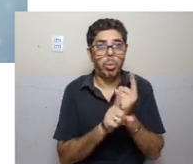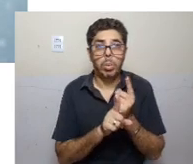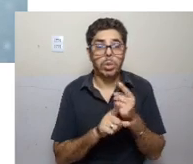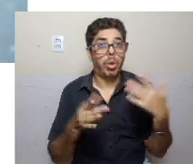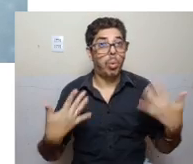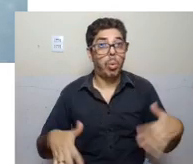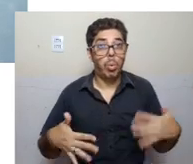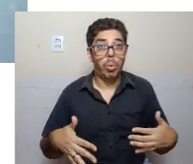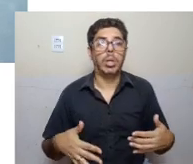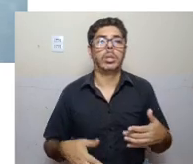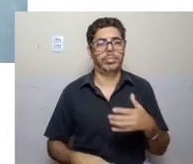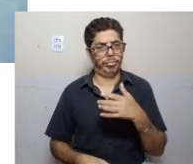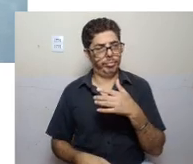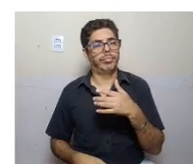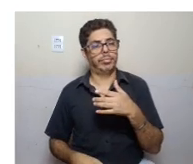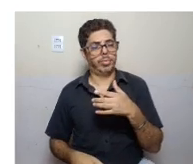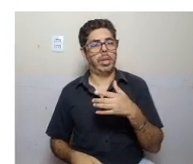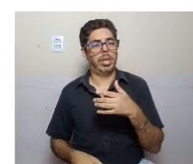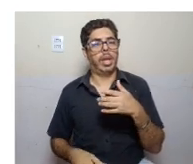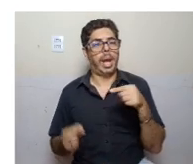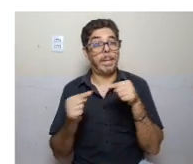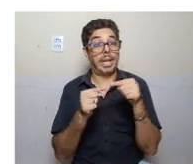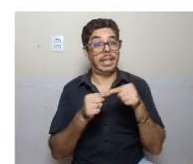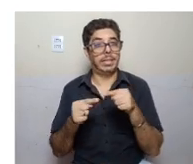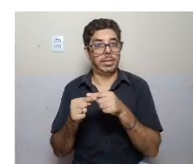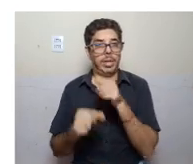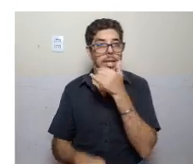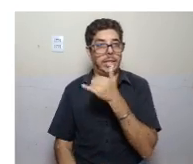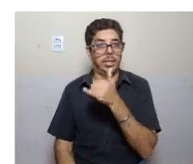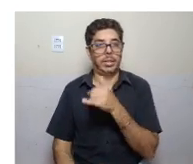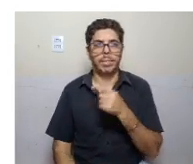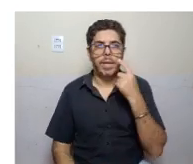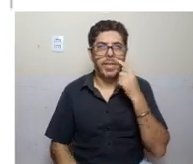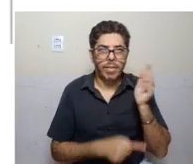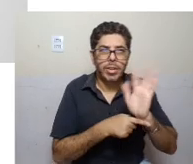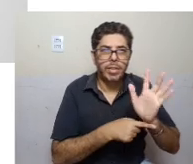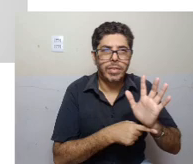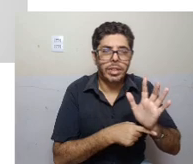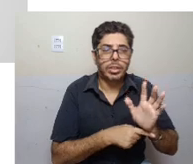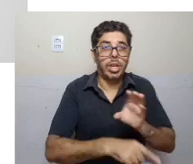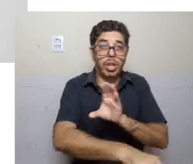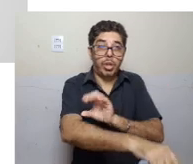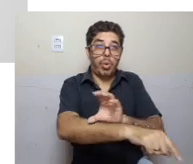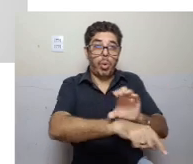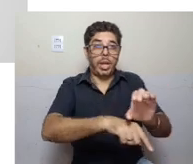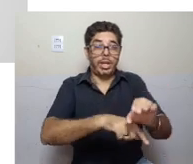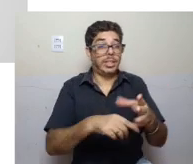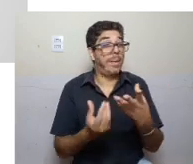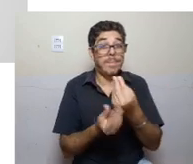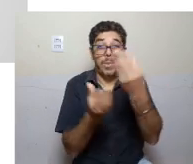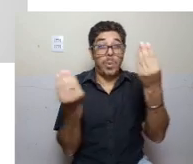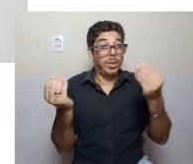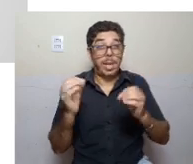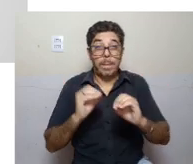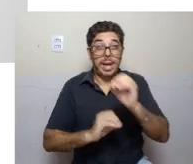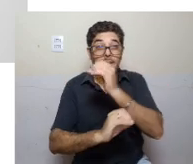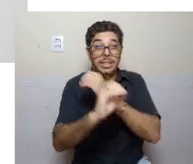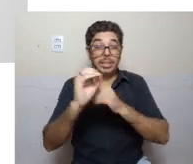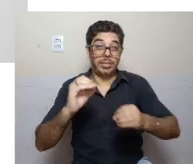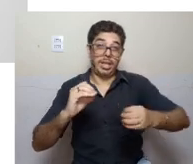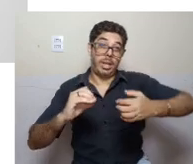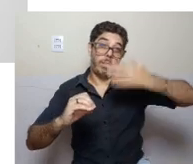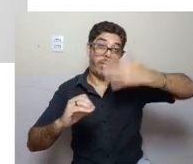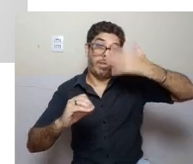modernas aplicações da energia elétrica. Como nós vimos nesse vídeo aqui, corrente elétrica nada mais é que uma coleção de muitas partículas carregadas